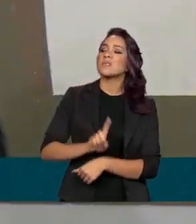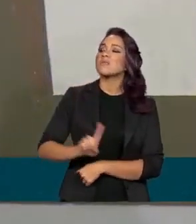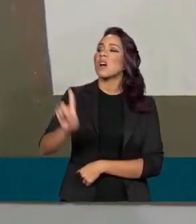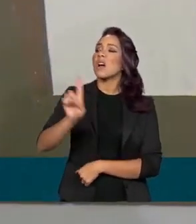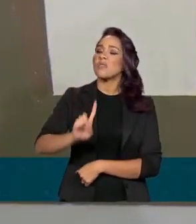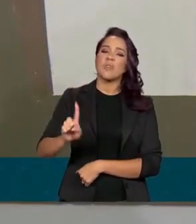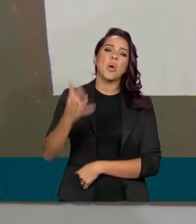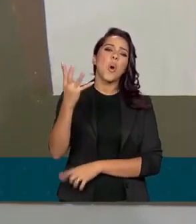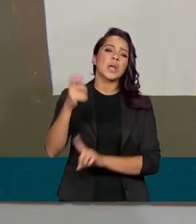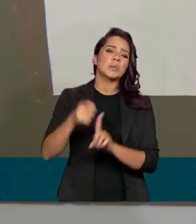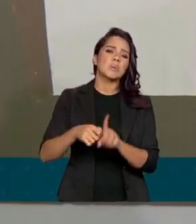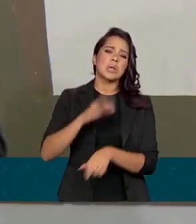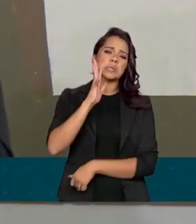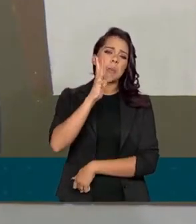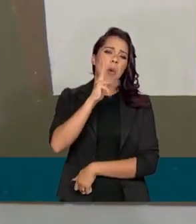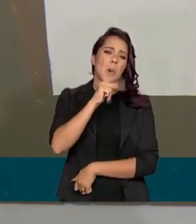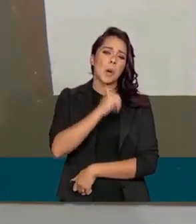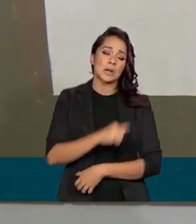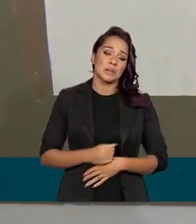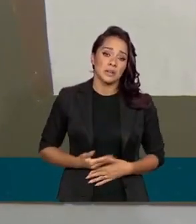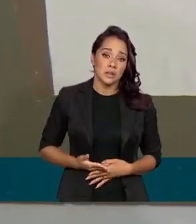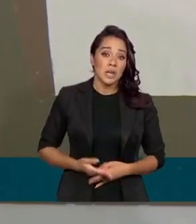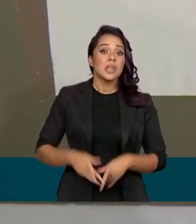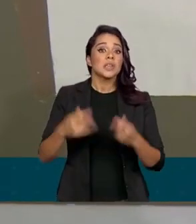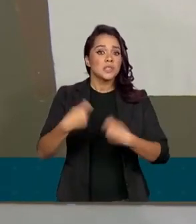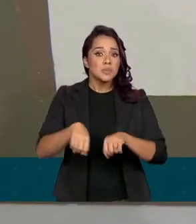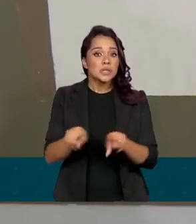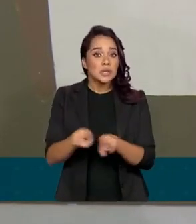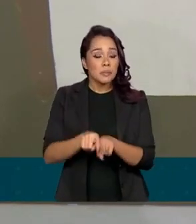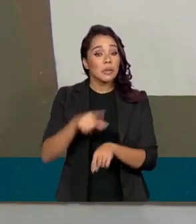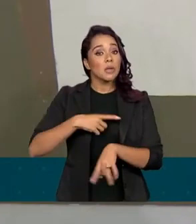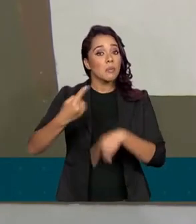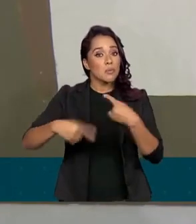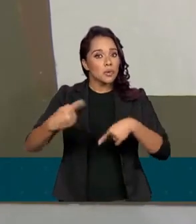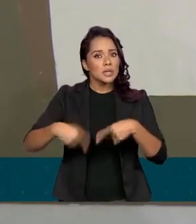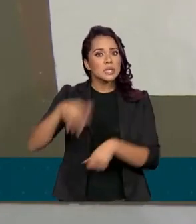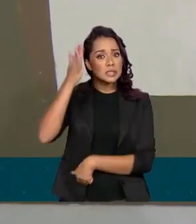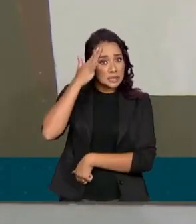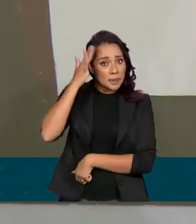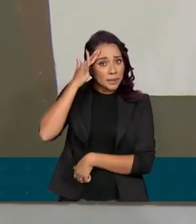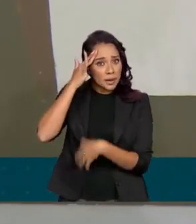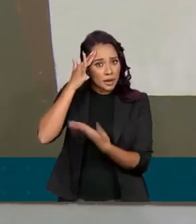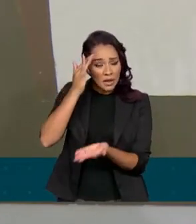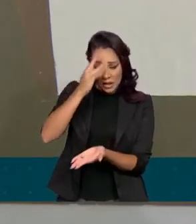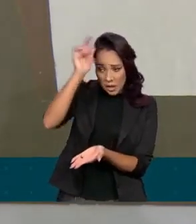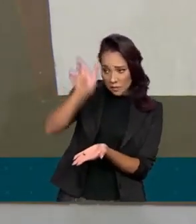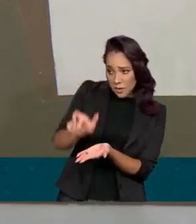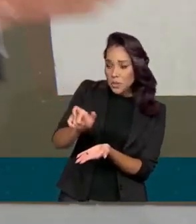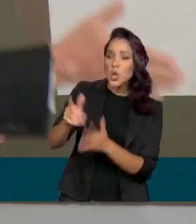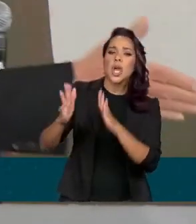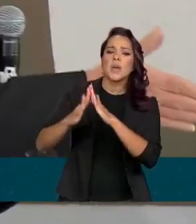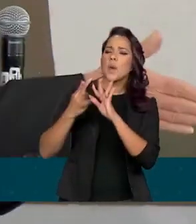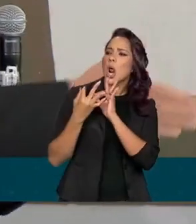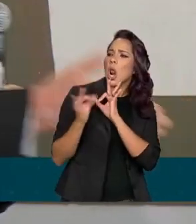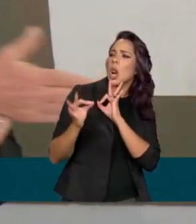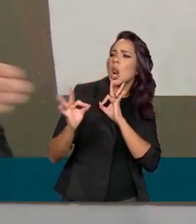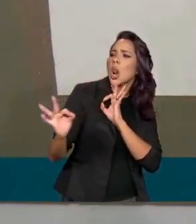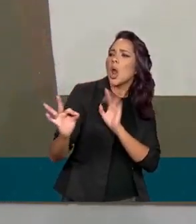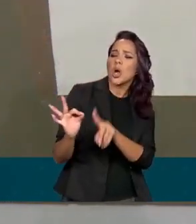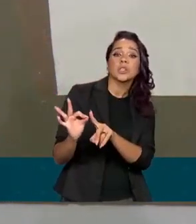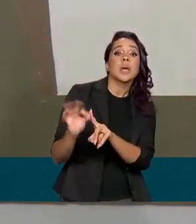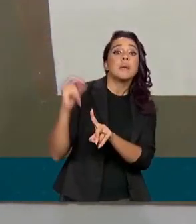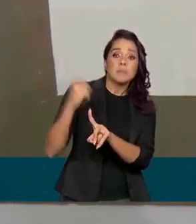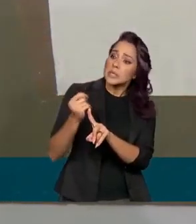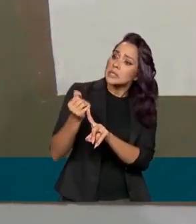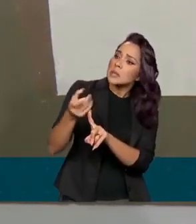passa. E é preciso que a gente adote uma política de saber que a pessoa que mora distante, nós temos